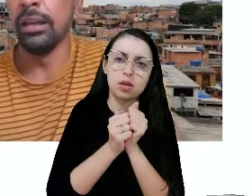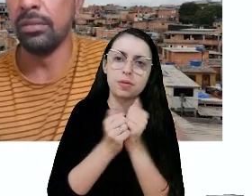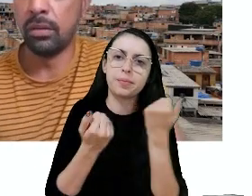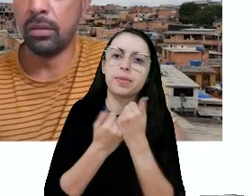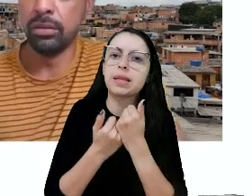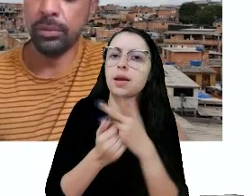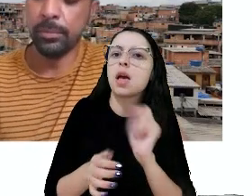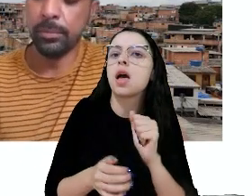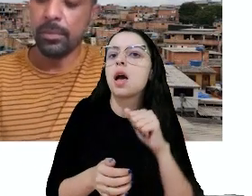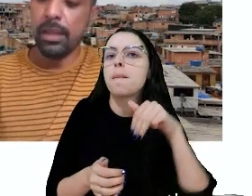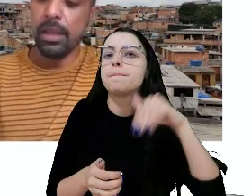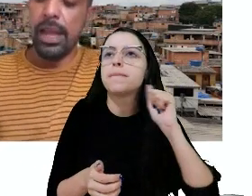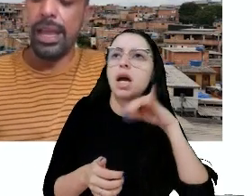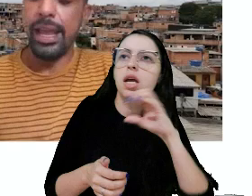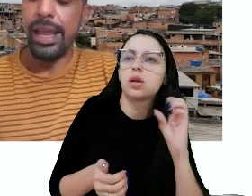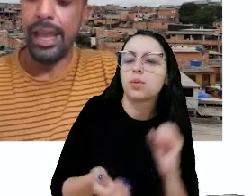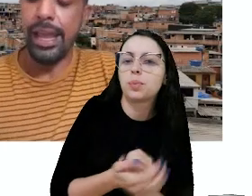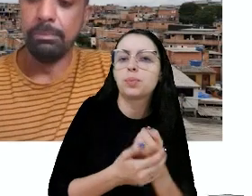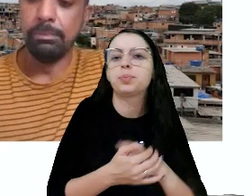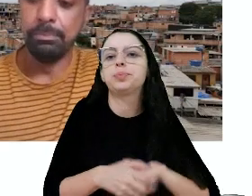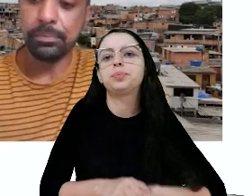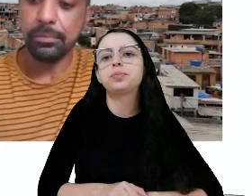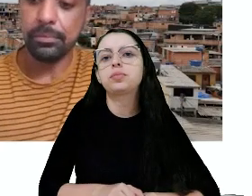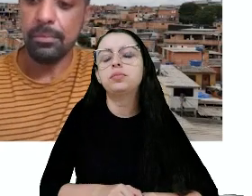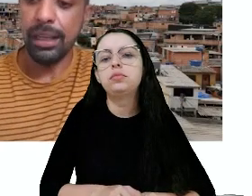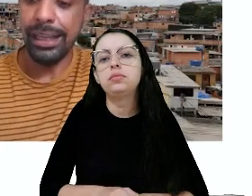Instituto Mali e Waldorf,